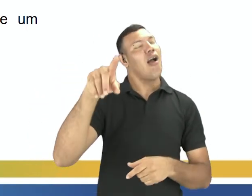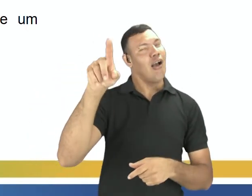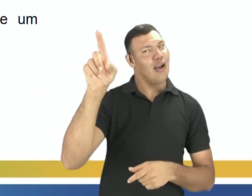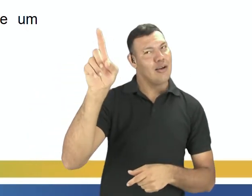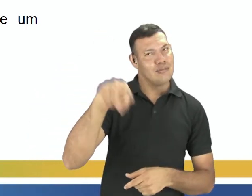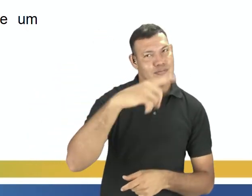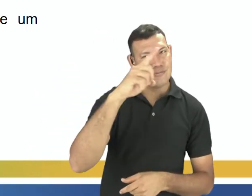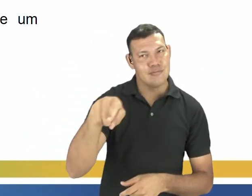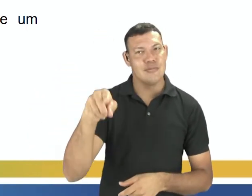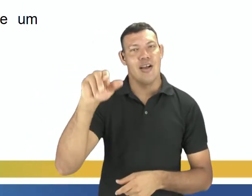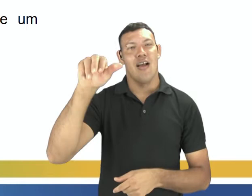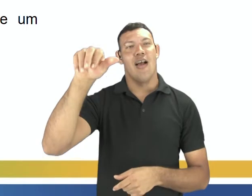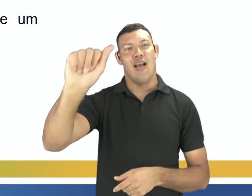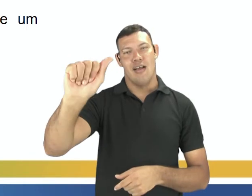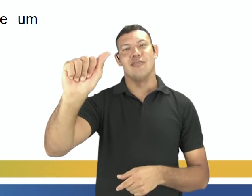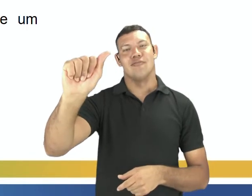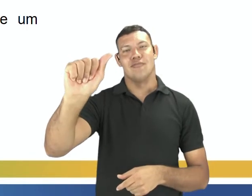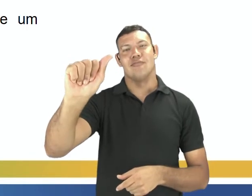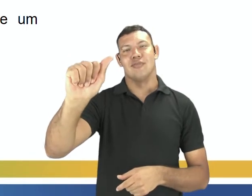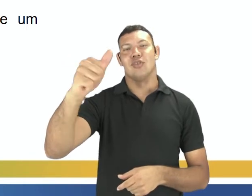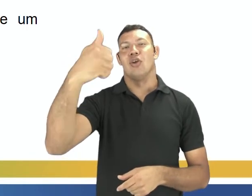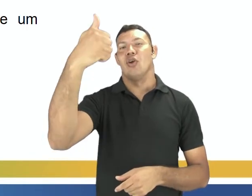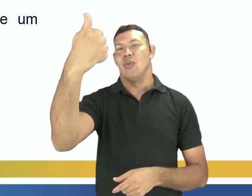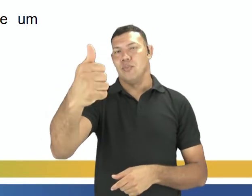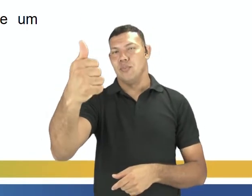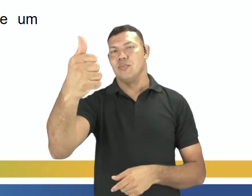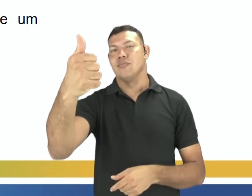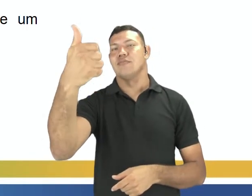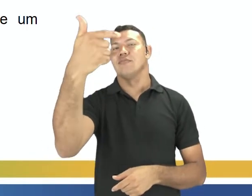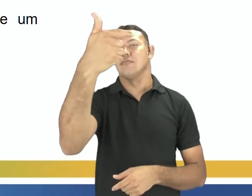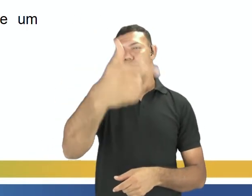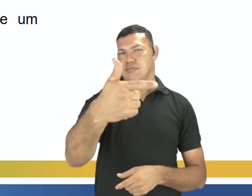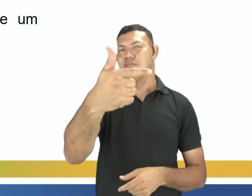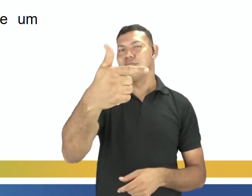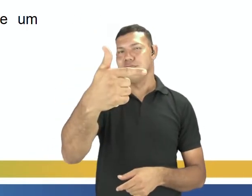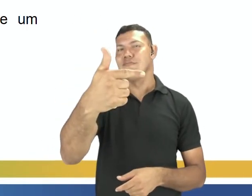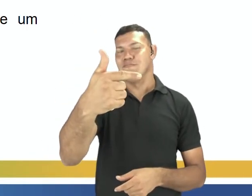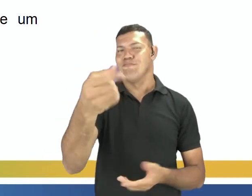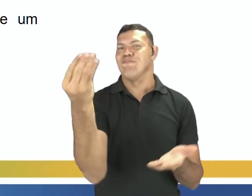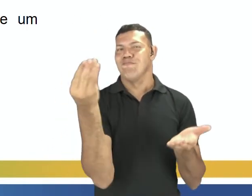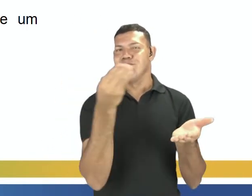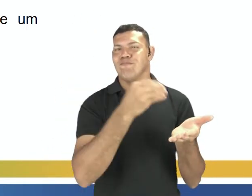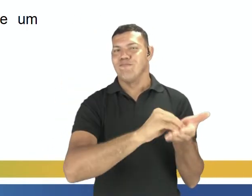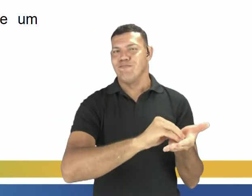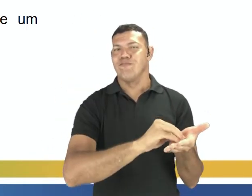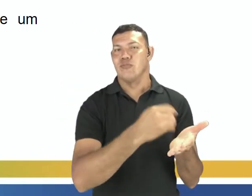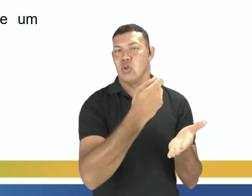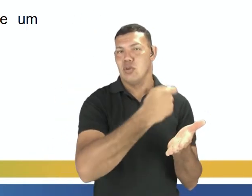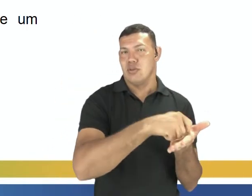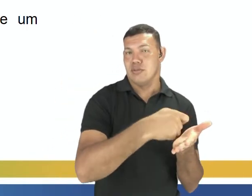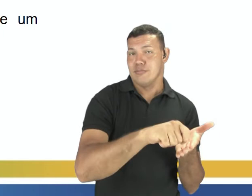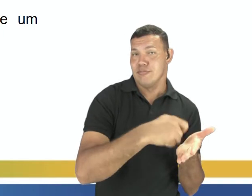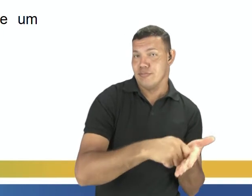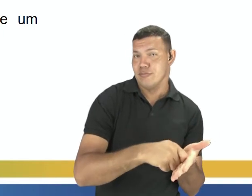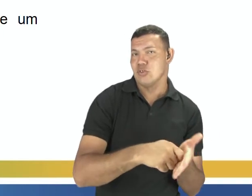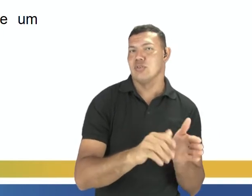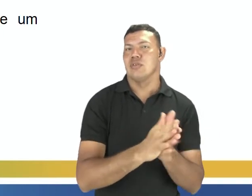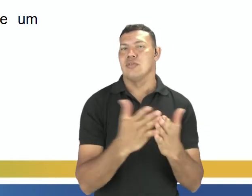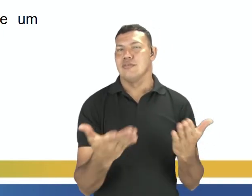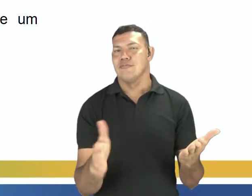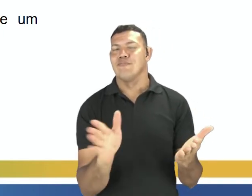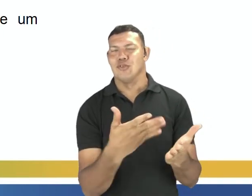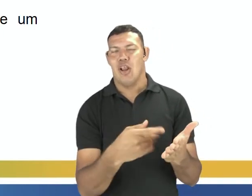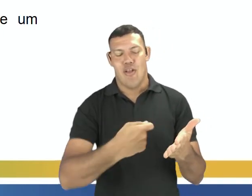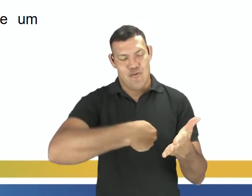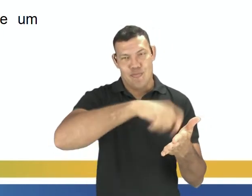1 e 2, é a resposta correta. Marca aí, coloca aí no seu caderno, que daqui a uns dias, se Deus quiser, eu vou lá